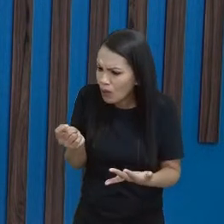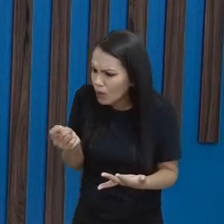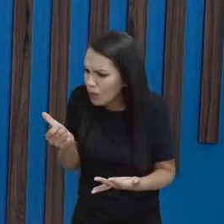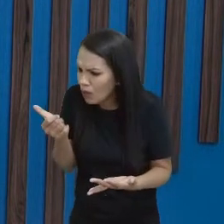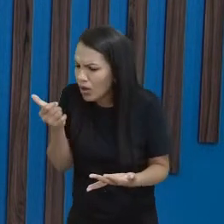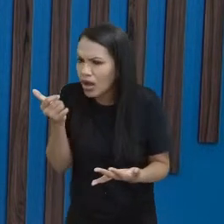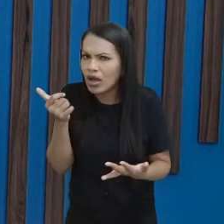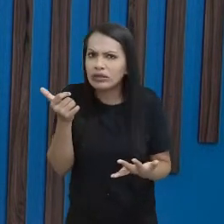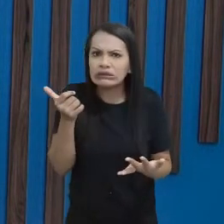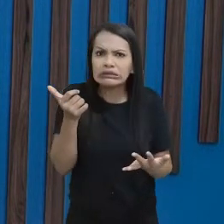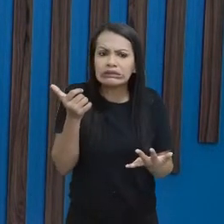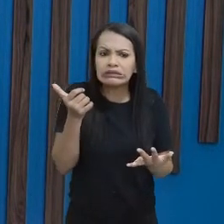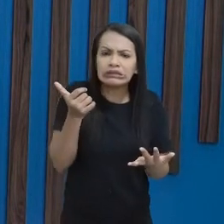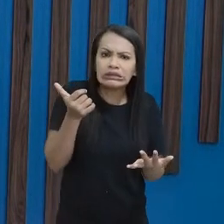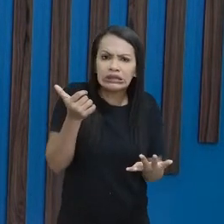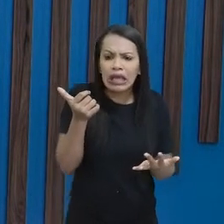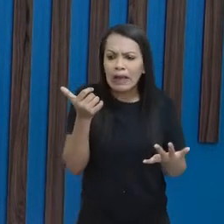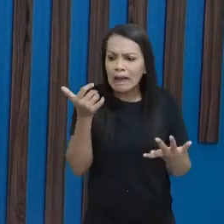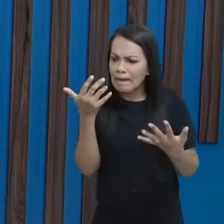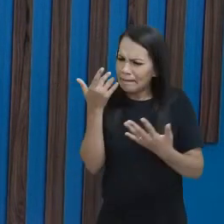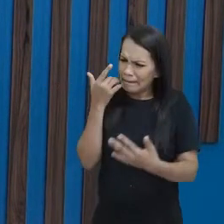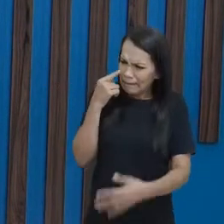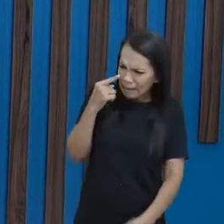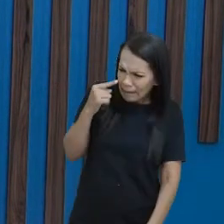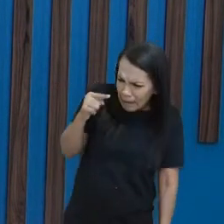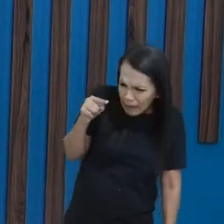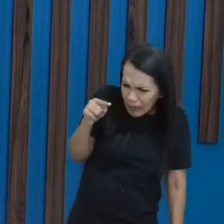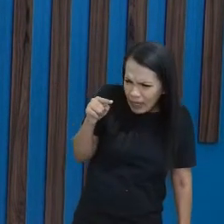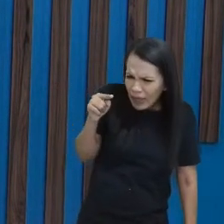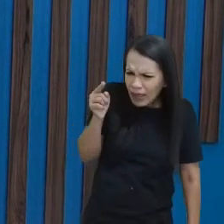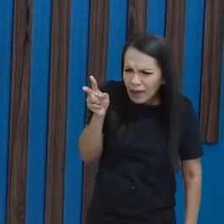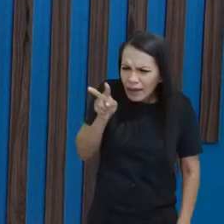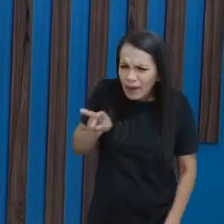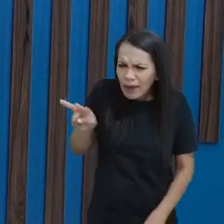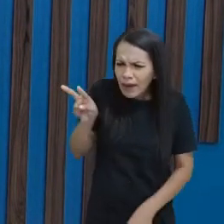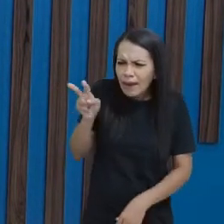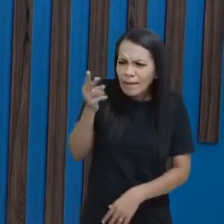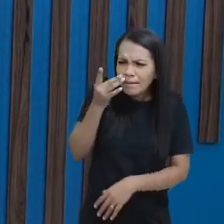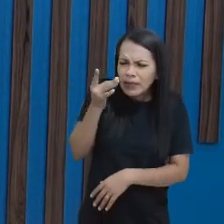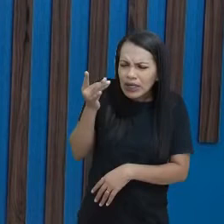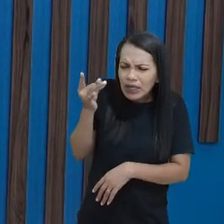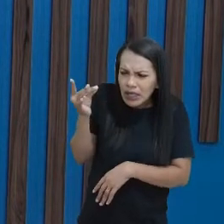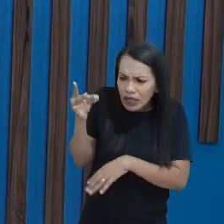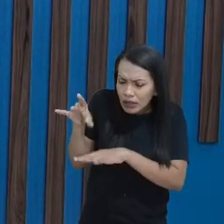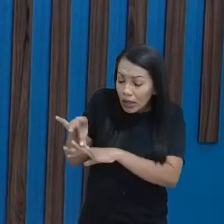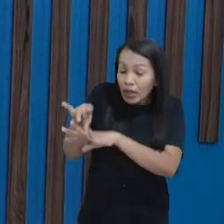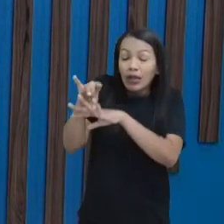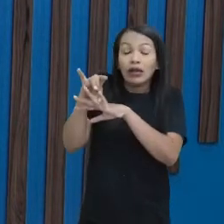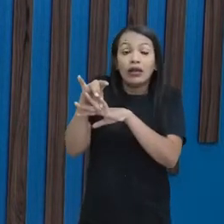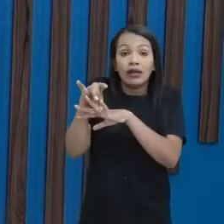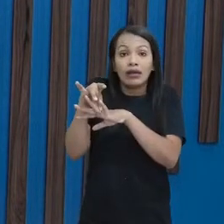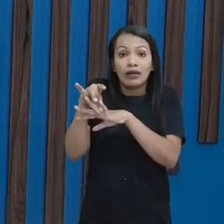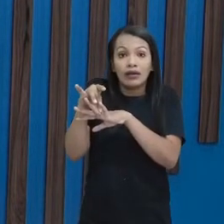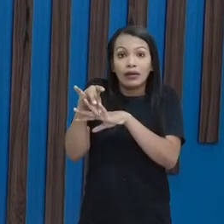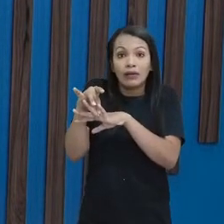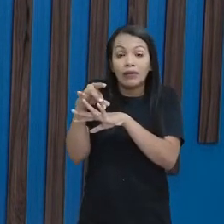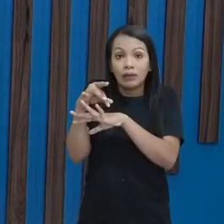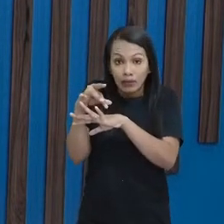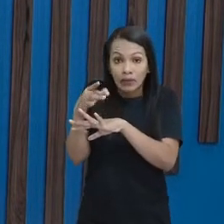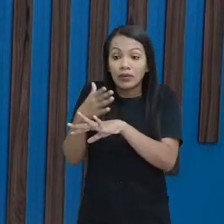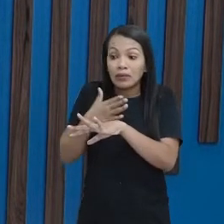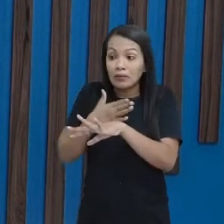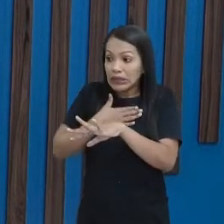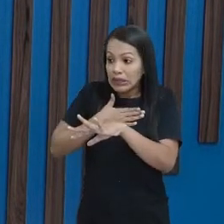algo brilhando no cantinho da cama e o anel que a minha avó me deu. Entende? Então,